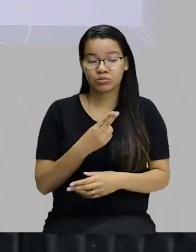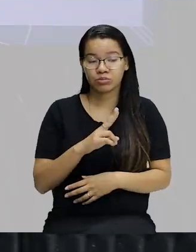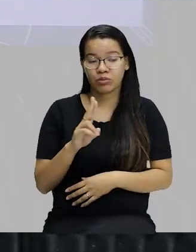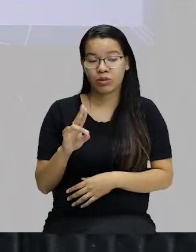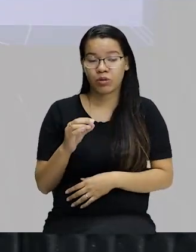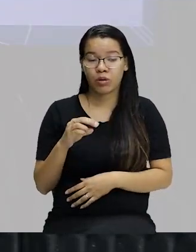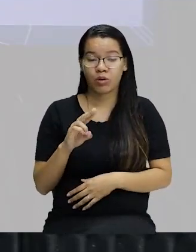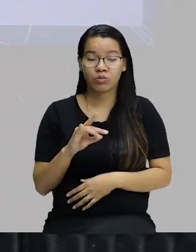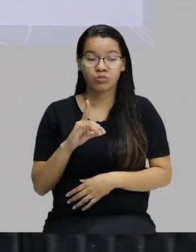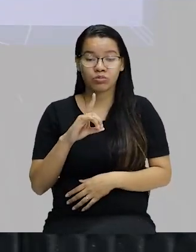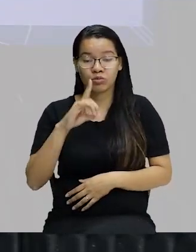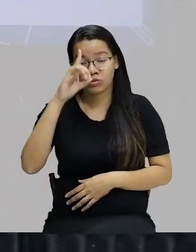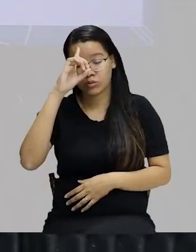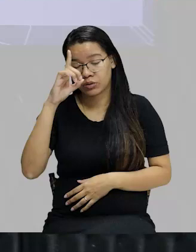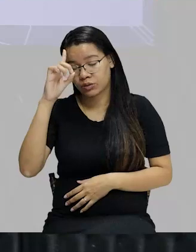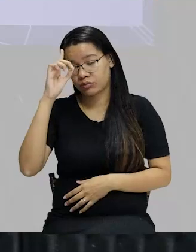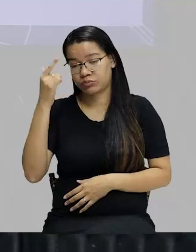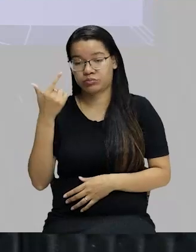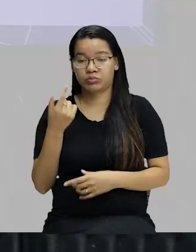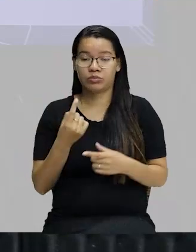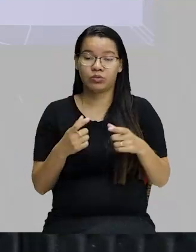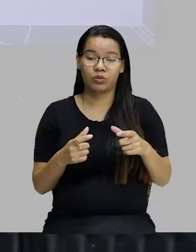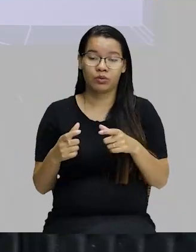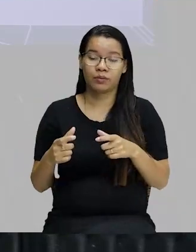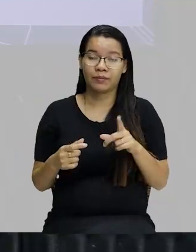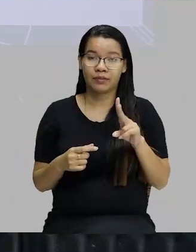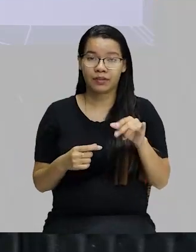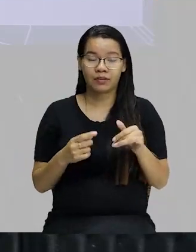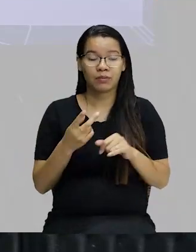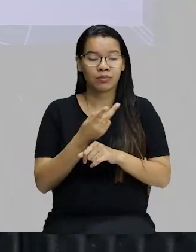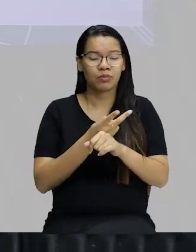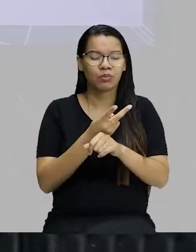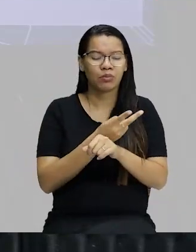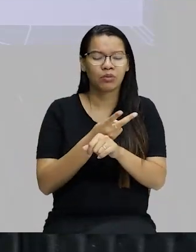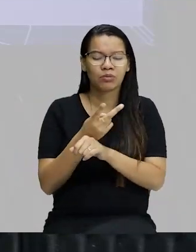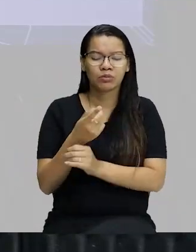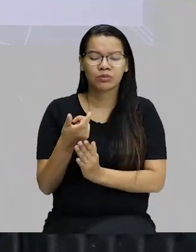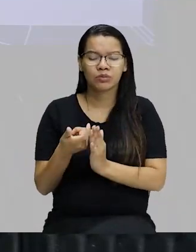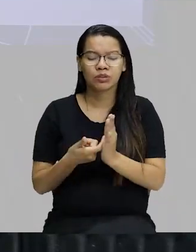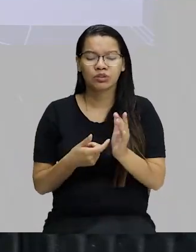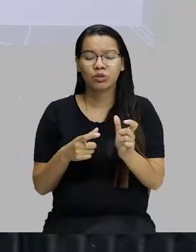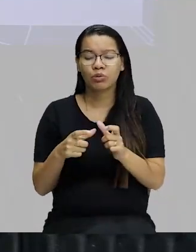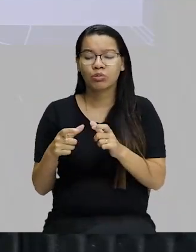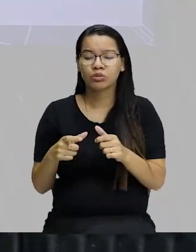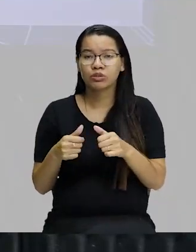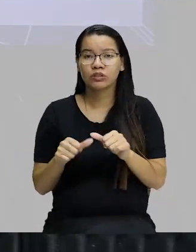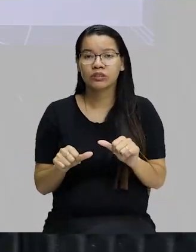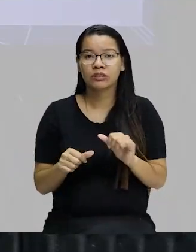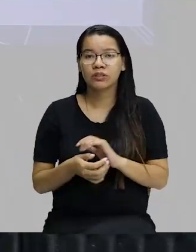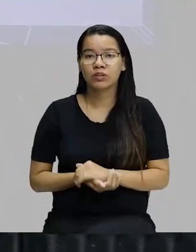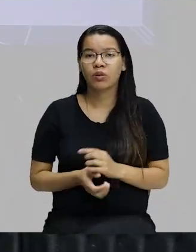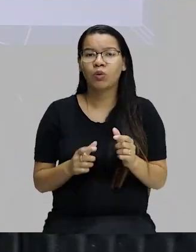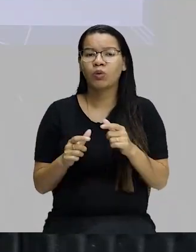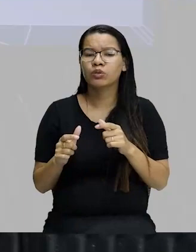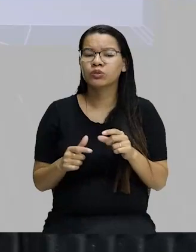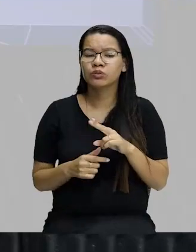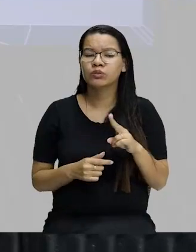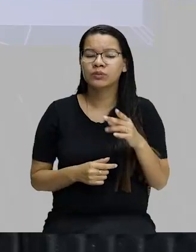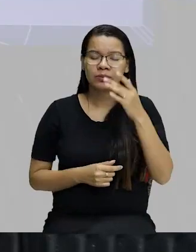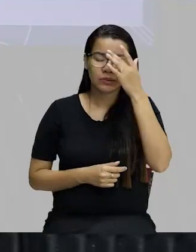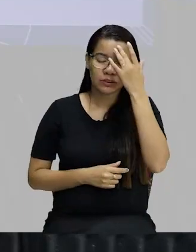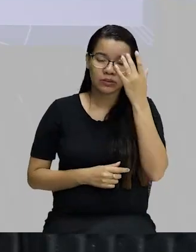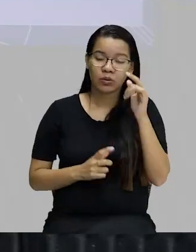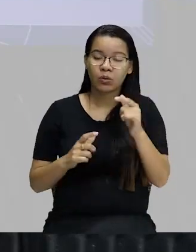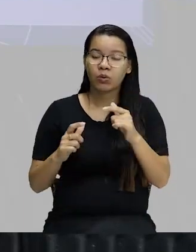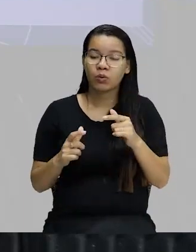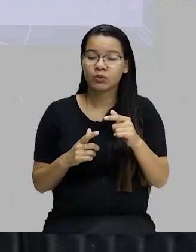a algum lugar, você vai olhar no texto exatamente onde é que está essa referência. Onde é que está o nome da pessoa, onde é que